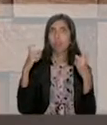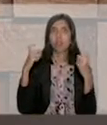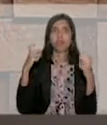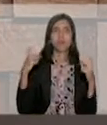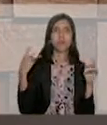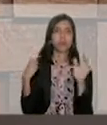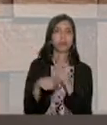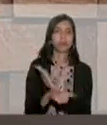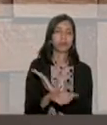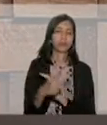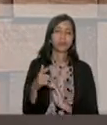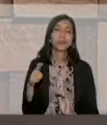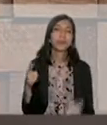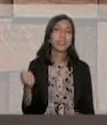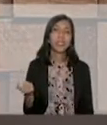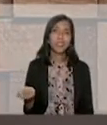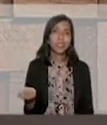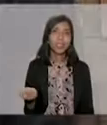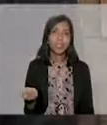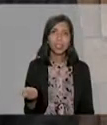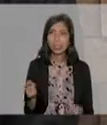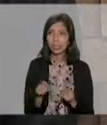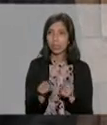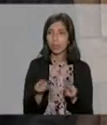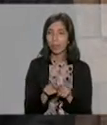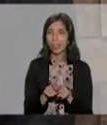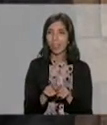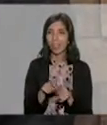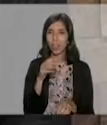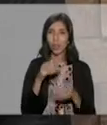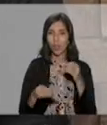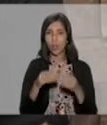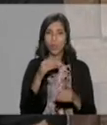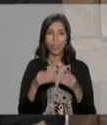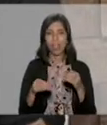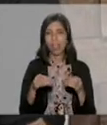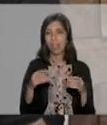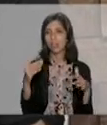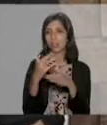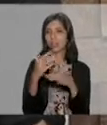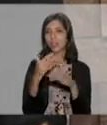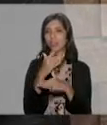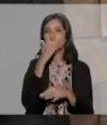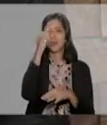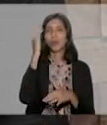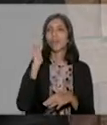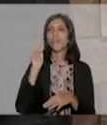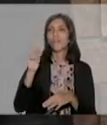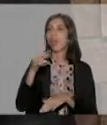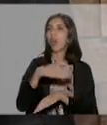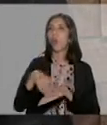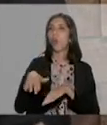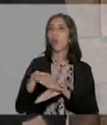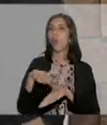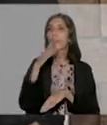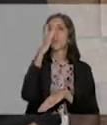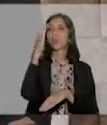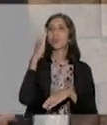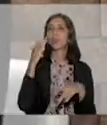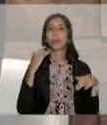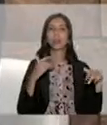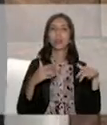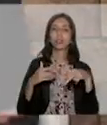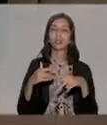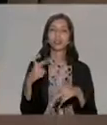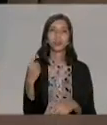uma violência, né? Não, mas e fora de contexto, não era uma novela urbana, por exemplo, que a criança vai ver aquilo na rua,